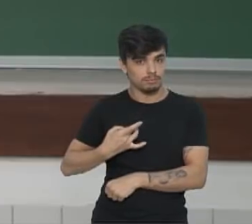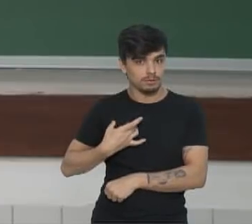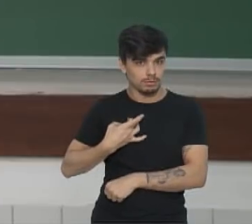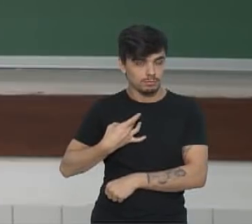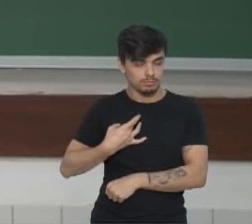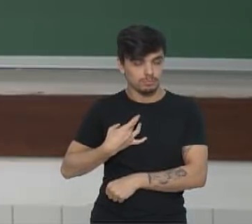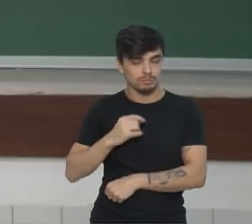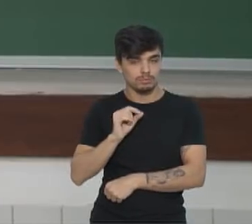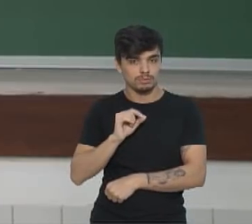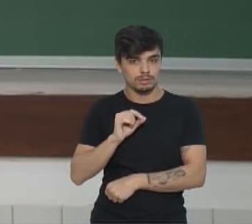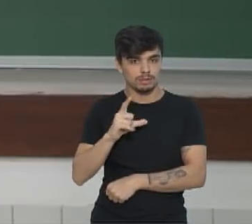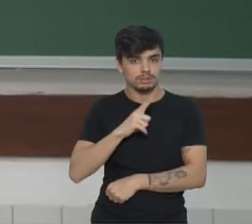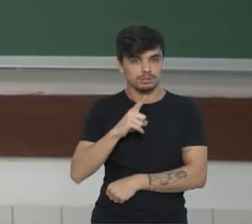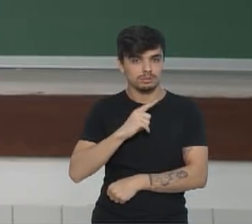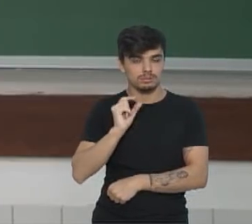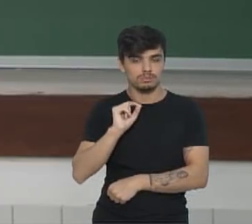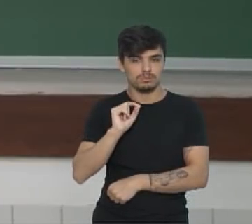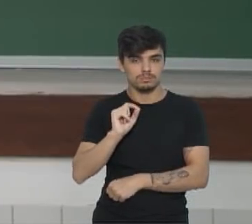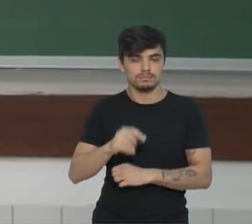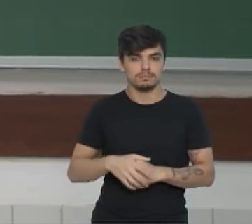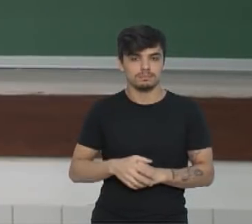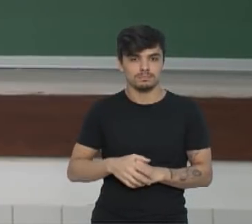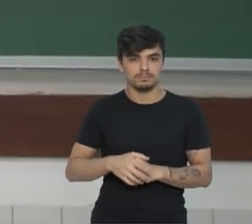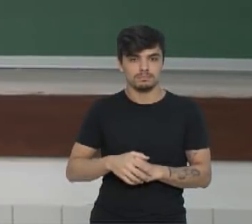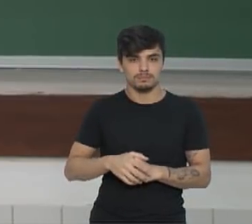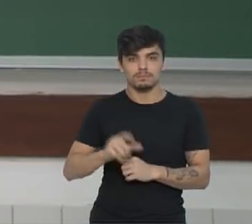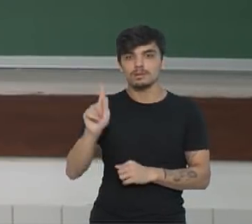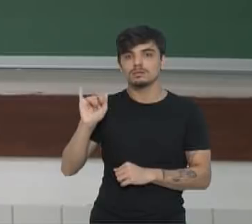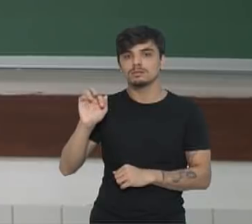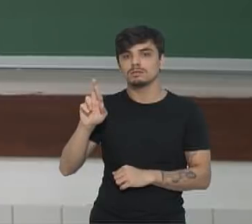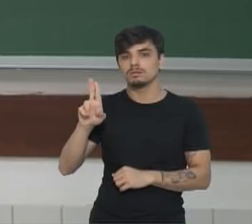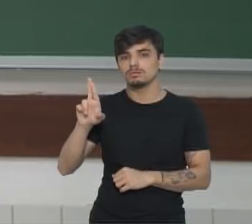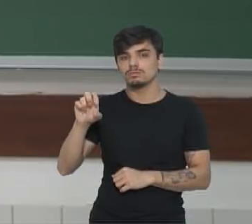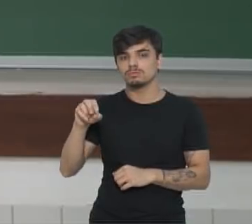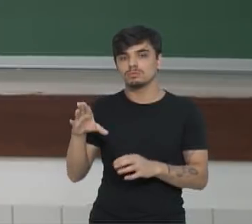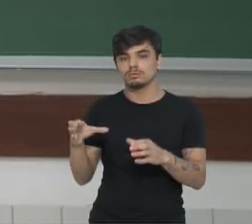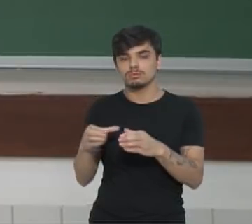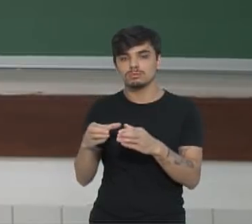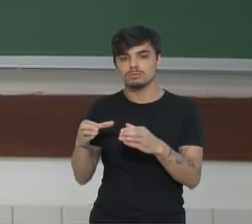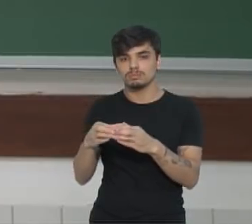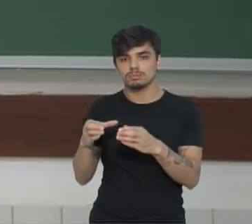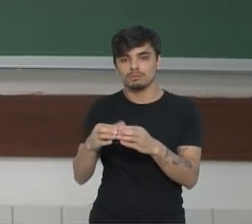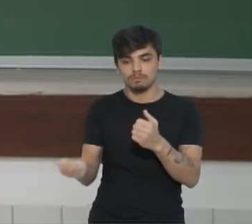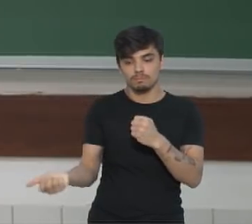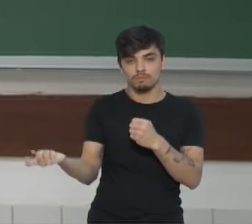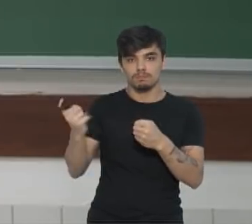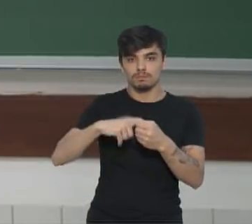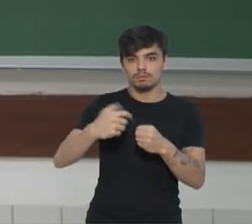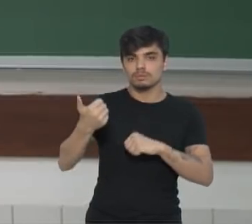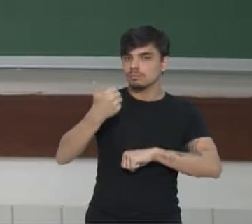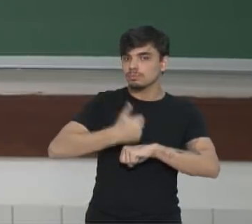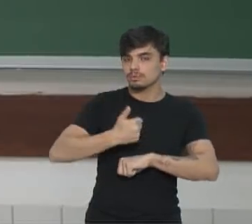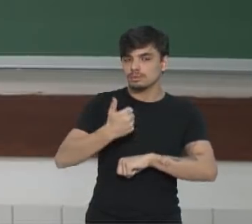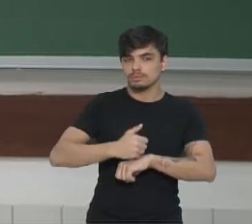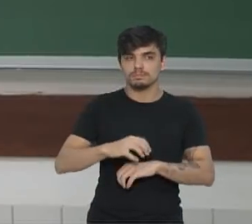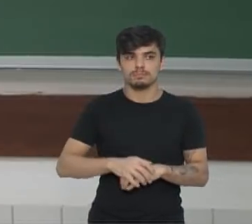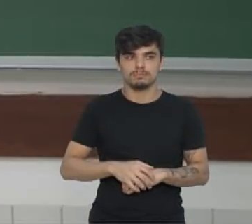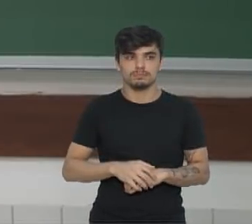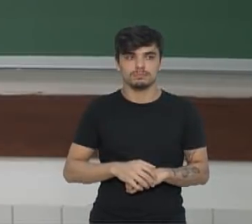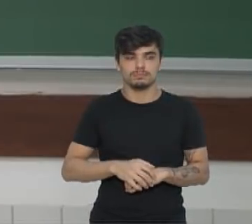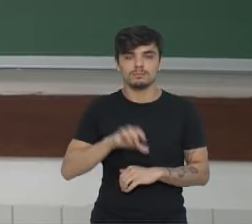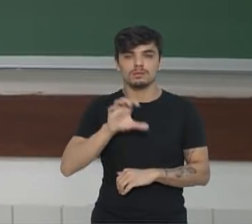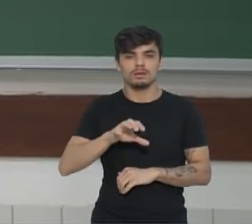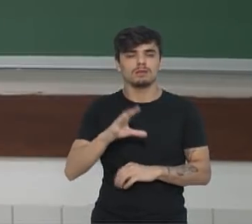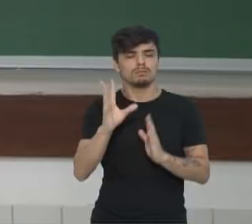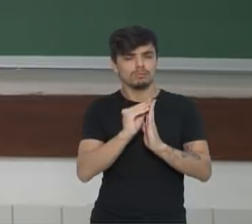acabou resultando numa reação dos girondinos que acabam conseguindo retornar ao poder. E esse aí foi o conteúdo